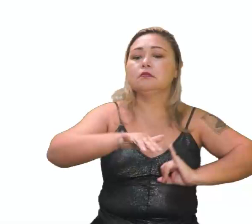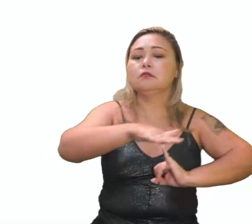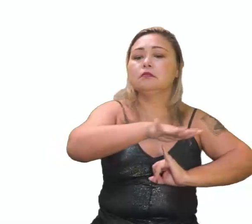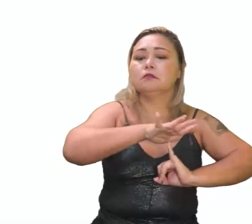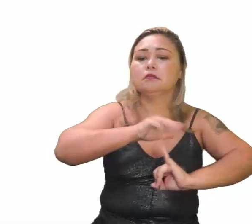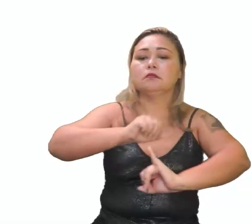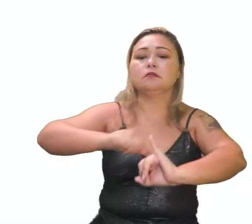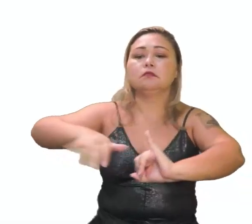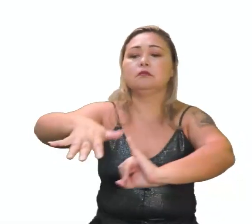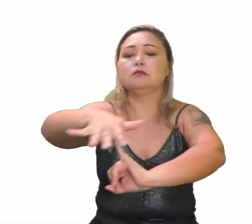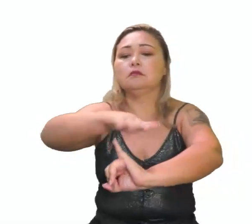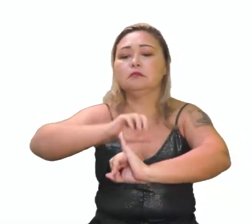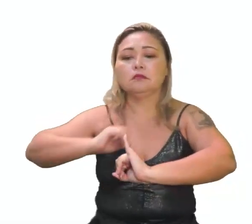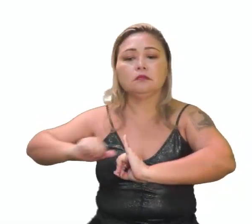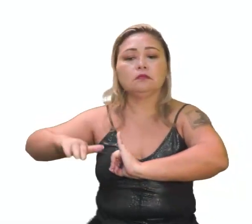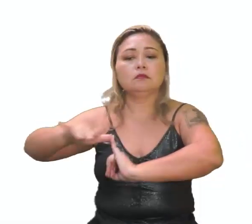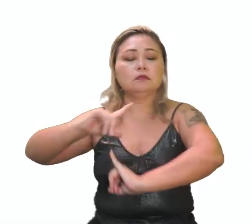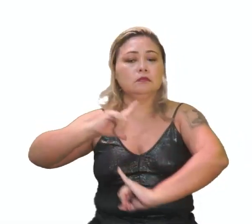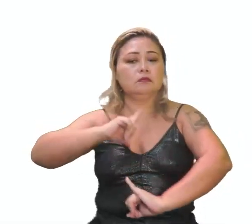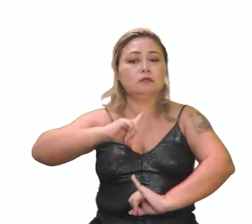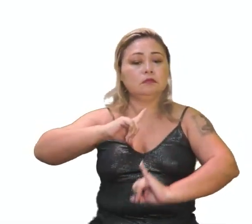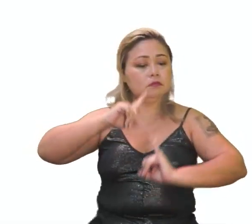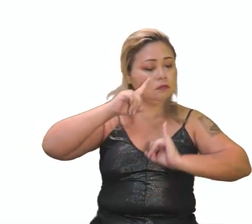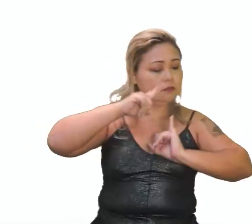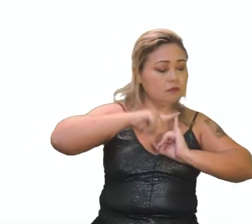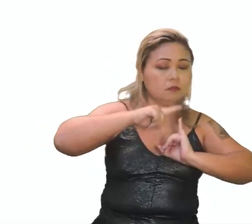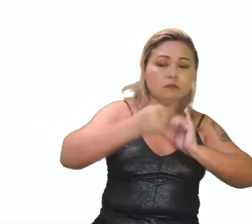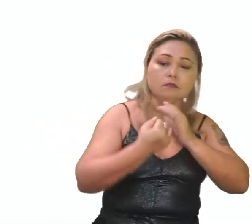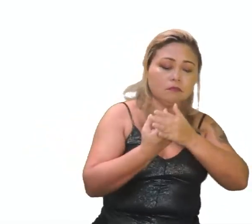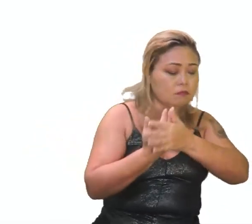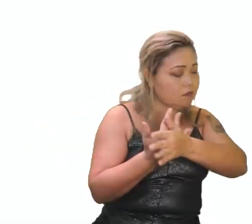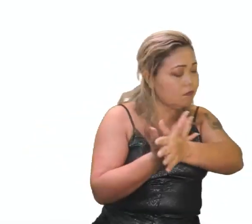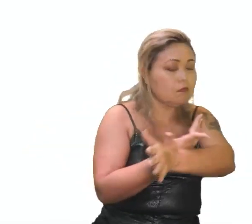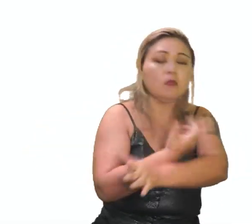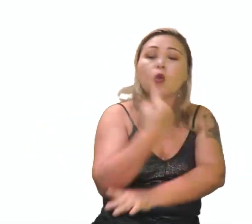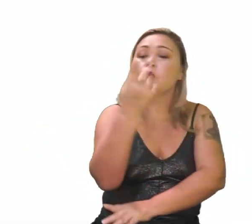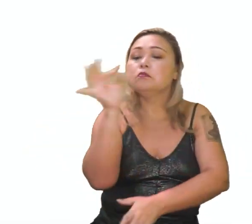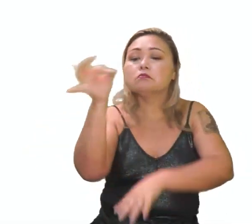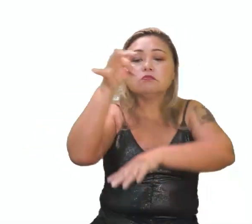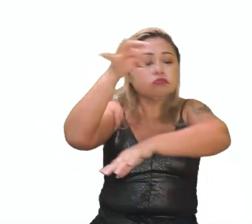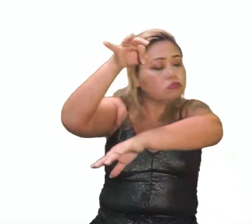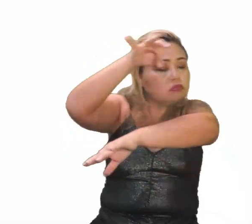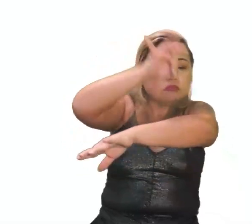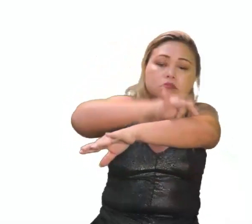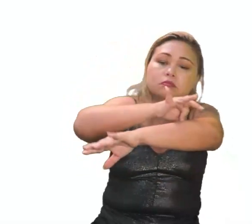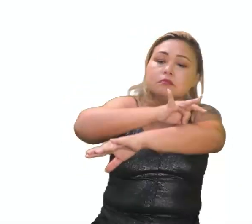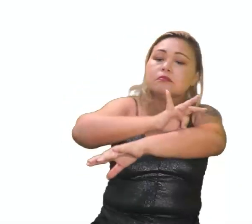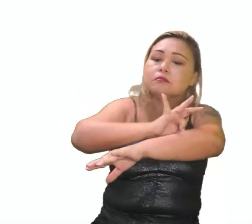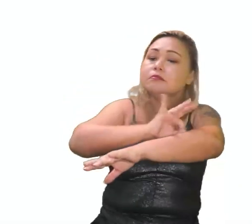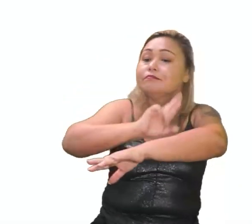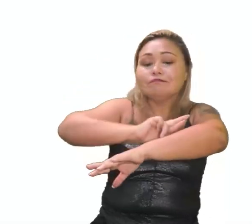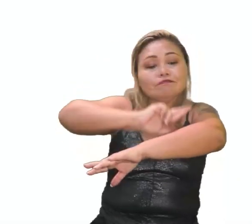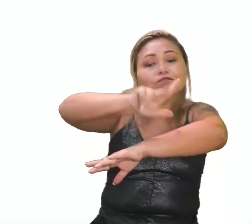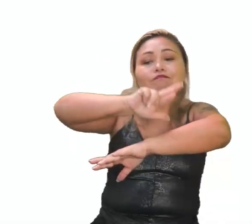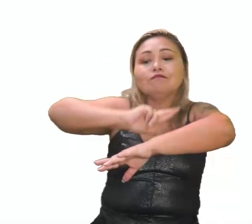esse arquipélago, você vai ter um tipo de planta, um tipo de inseto, que eles vão ser